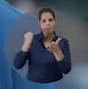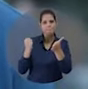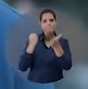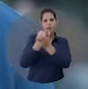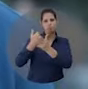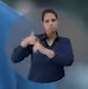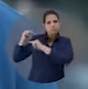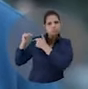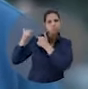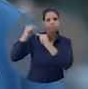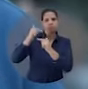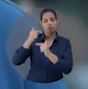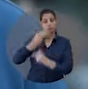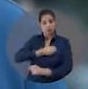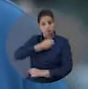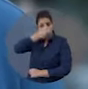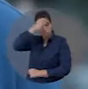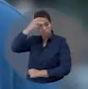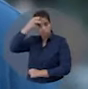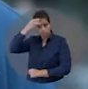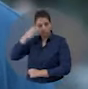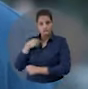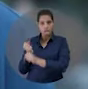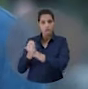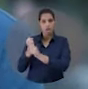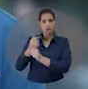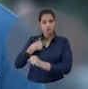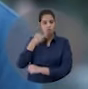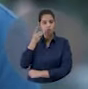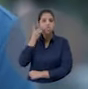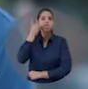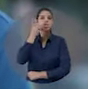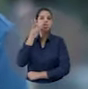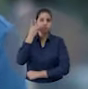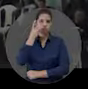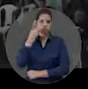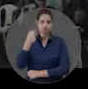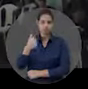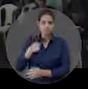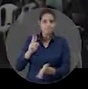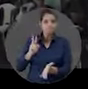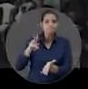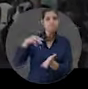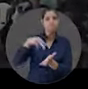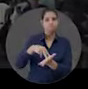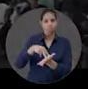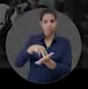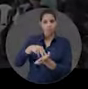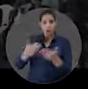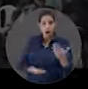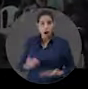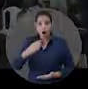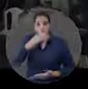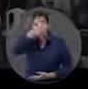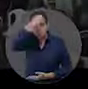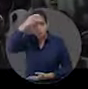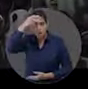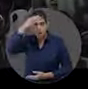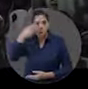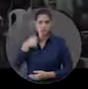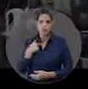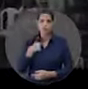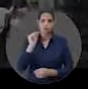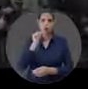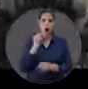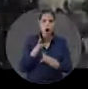causas marcou minha trajetória na vida pública desde os tempos em que era deputada. Eu não me posiciono contra servidor e